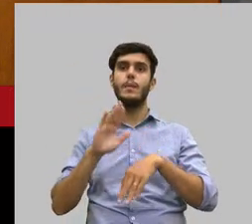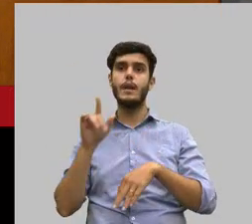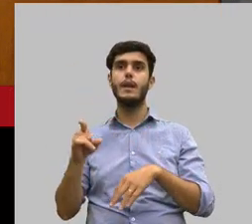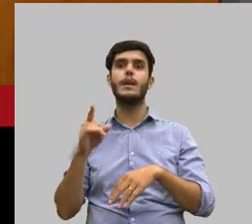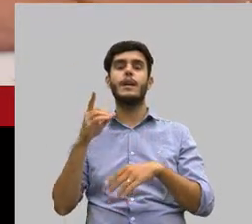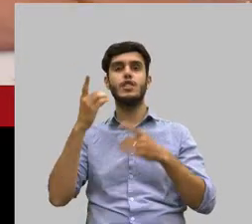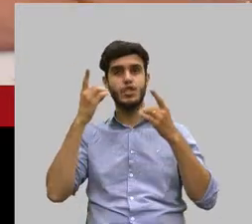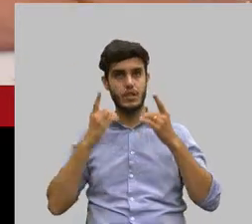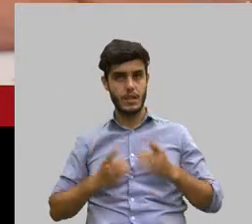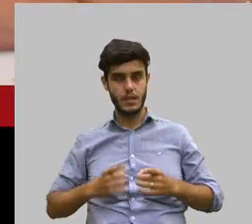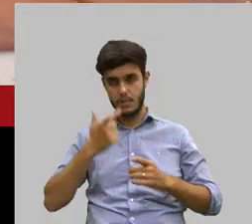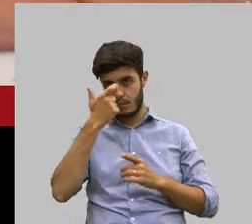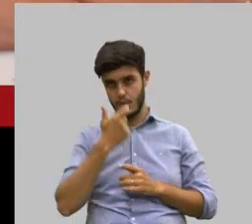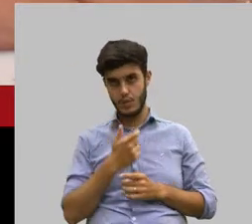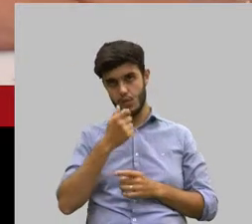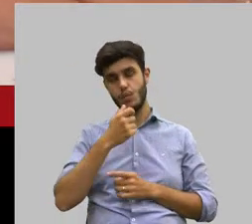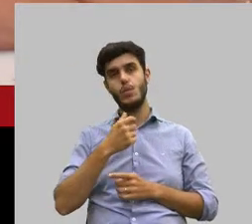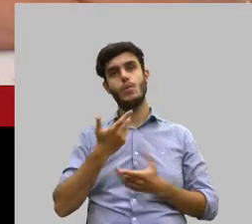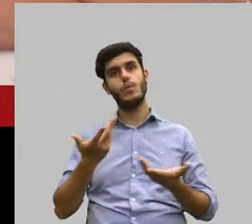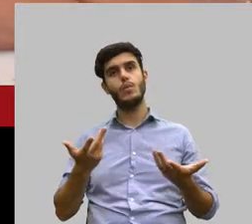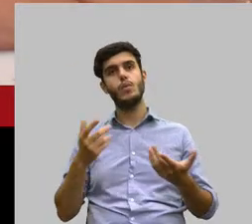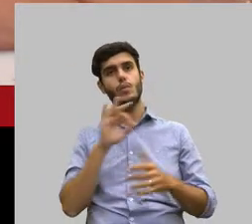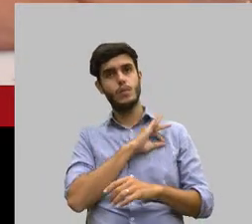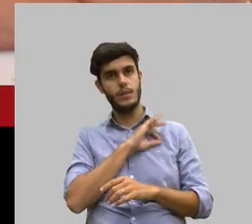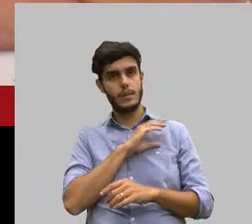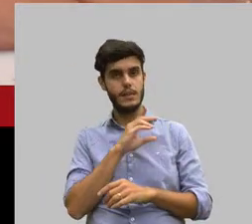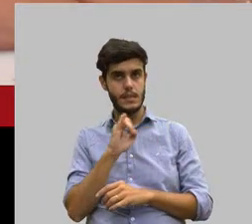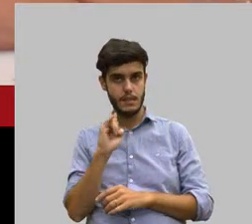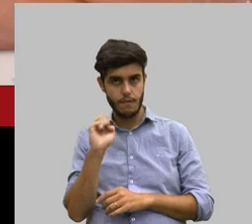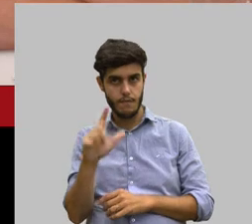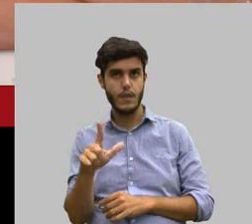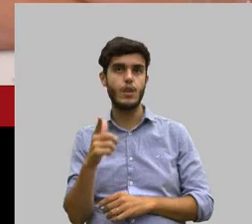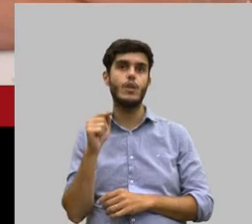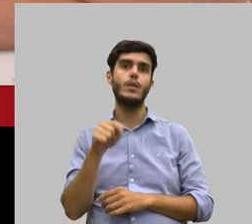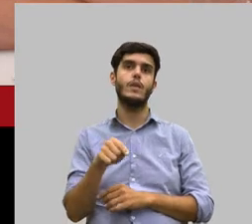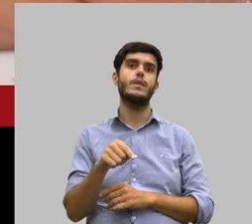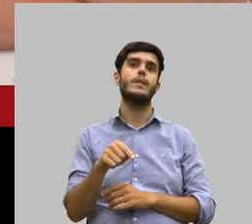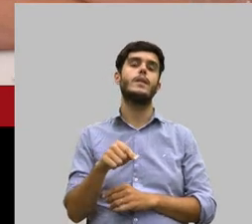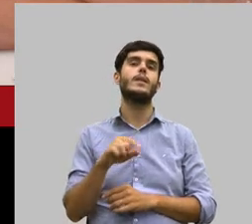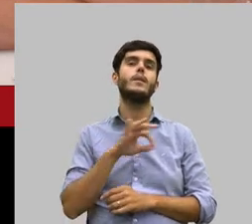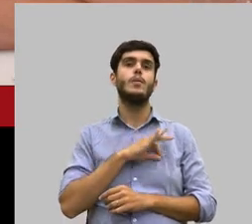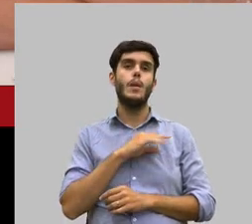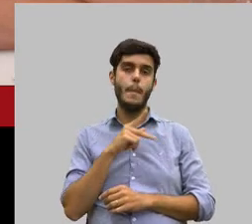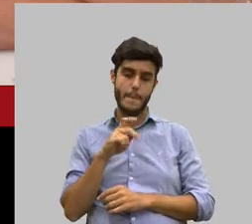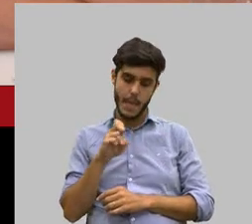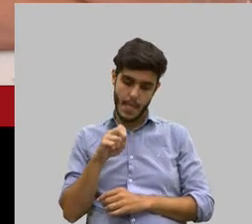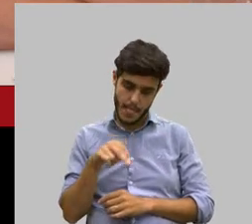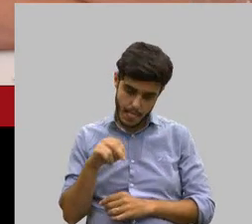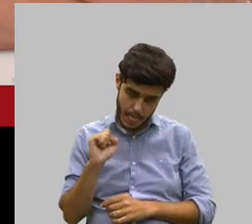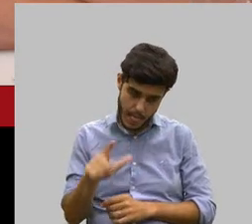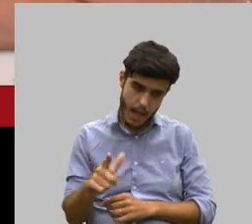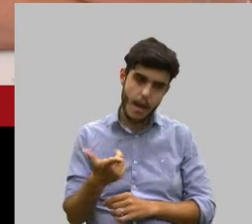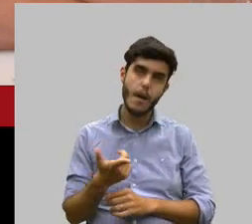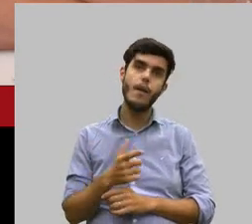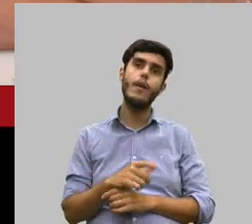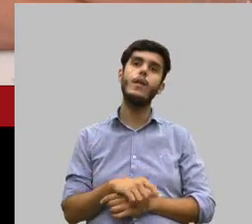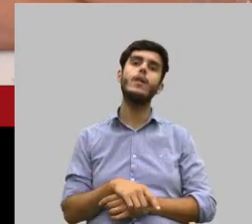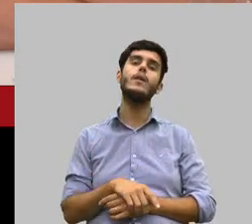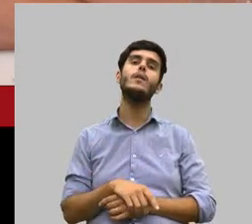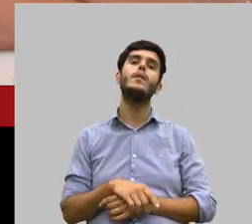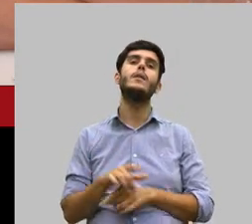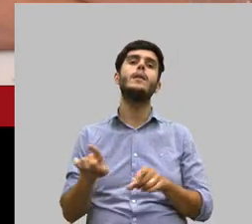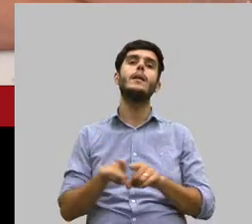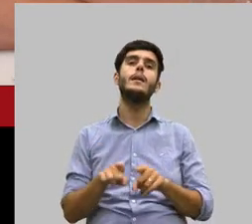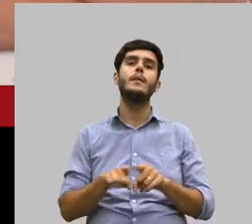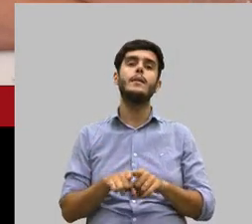da pessoa humana dos policiais civis que se encontram dos policiais penais dos Servidores do